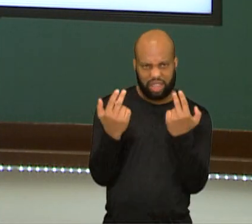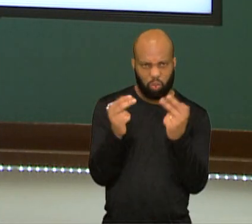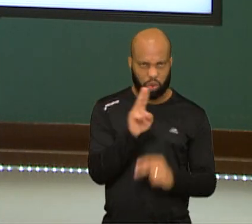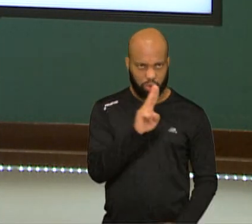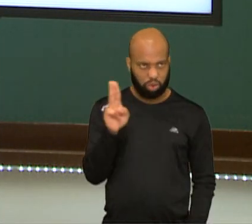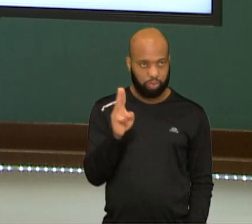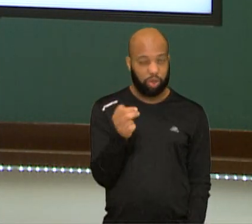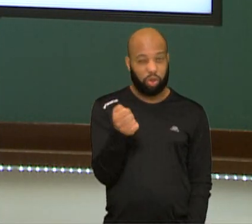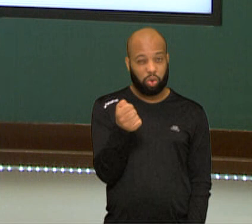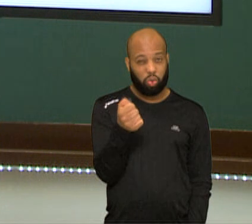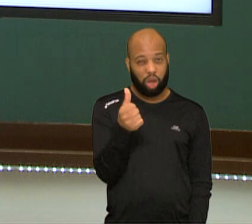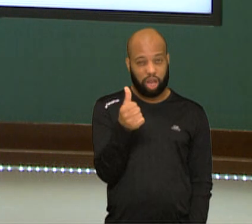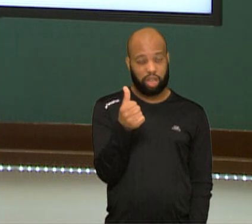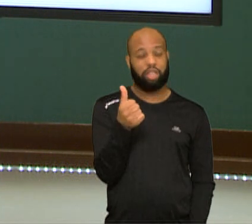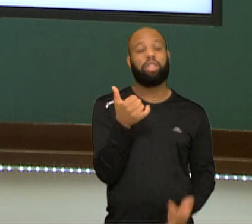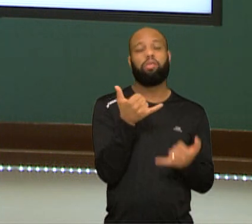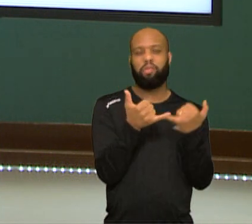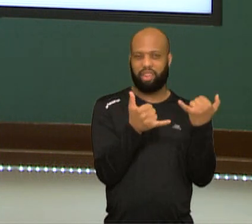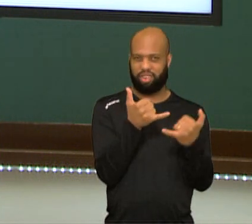Olhe, quase.